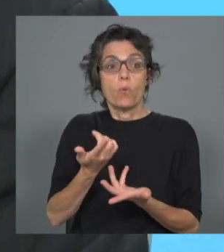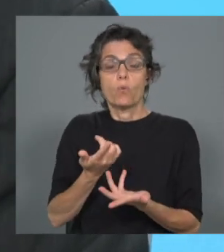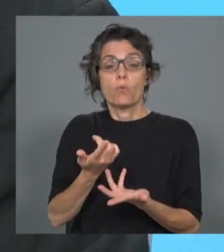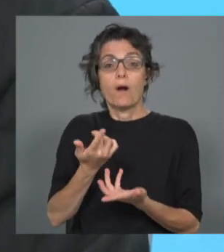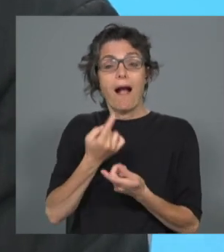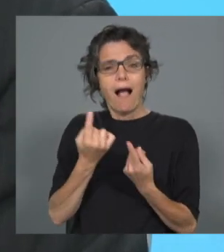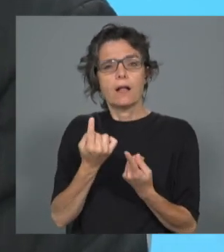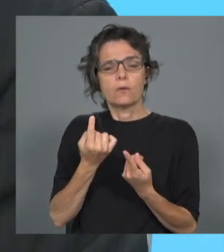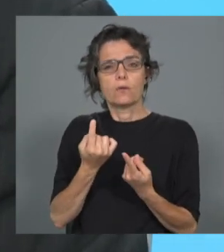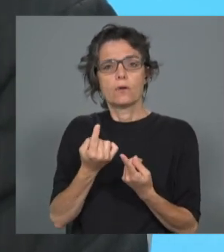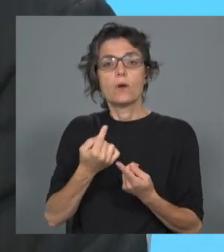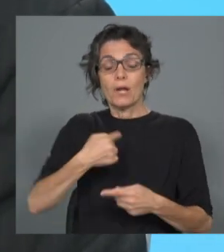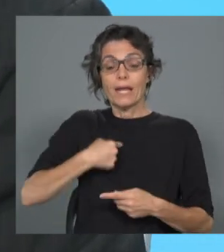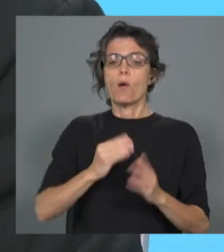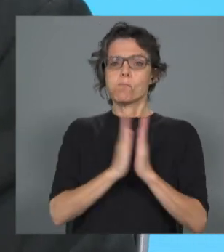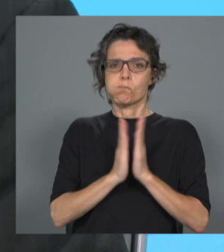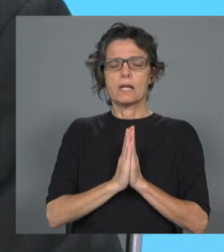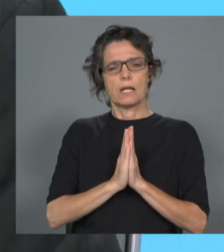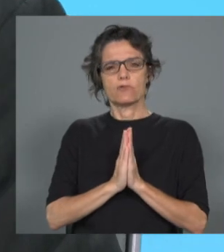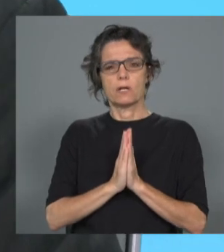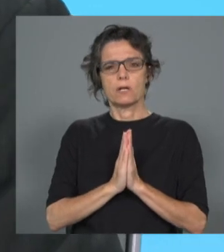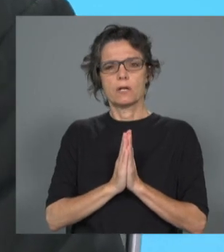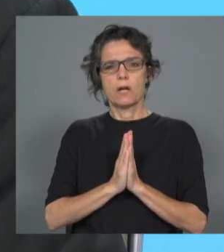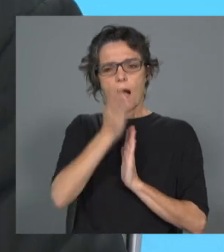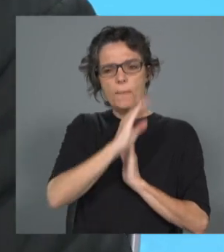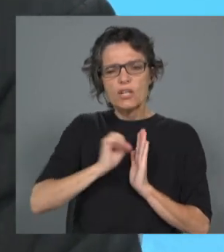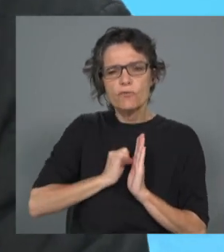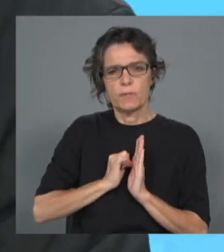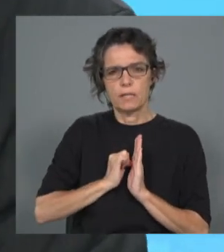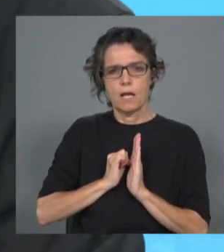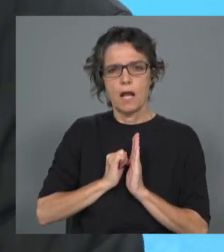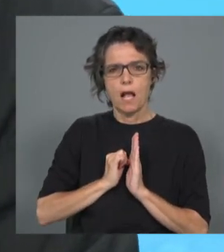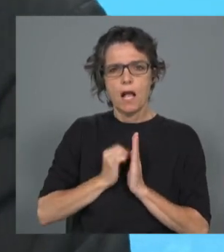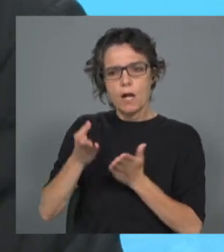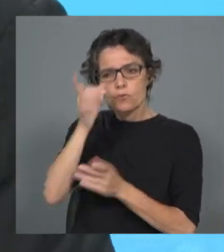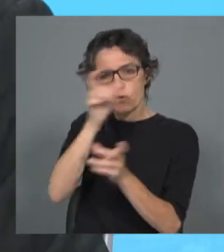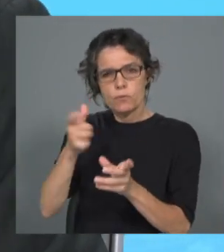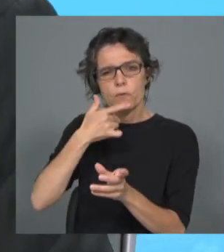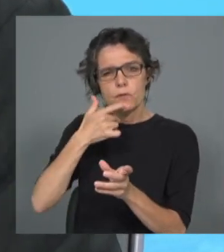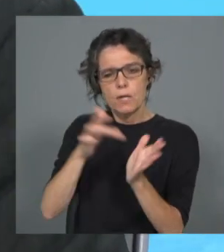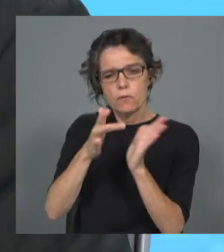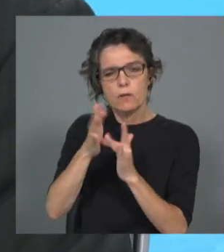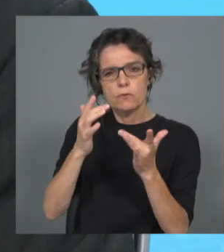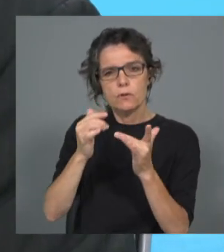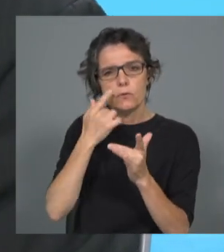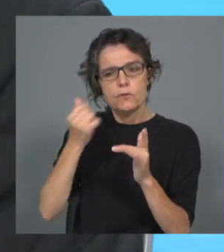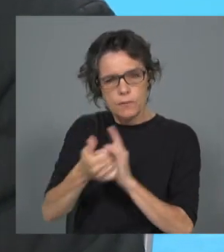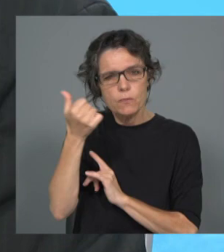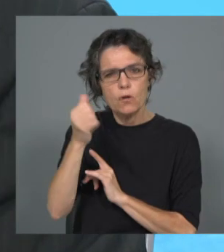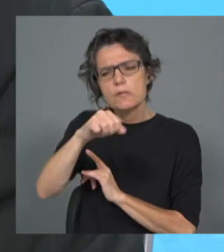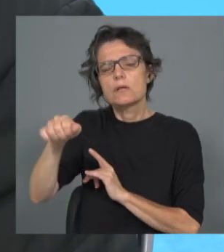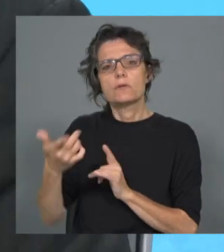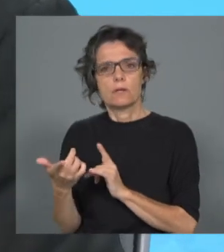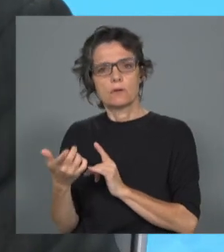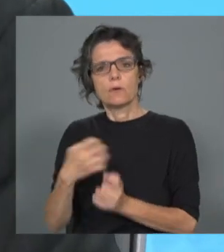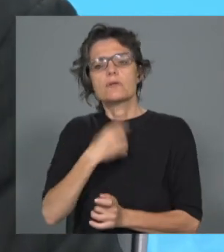tem significado. E nunca podemos esquecer, ou pelo menos pergunto muitas vezes, que esse significado não